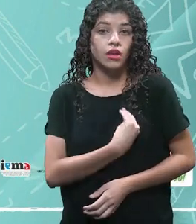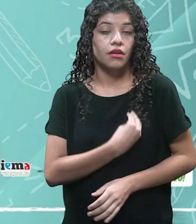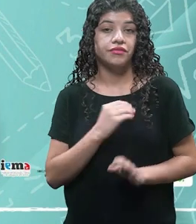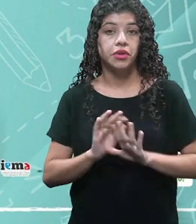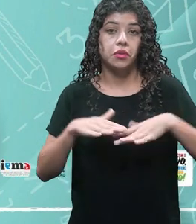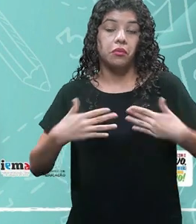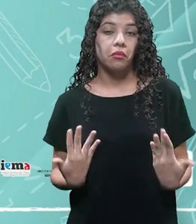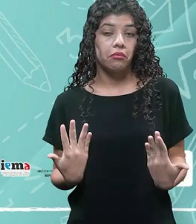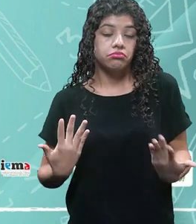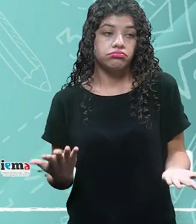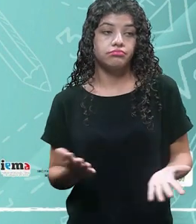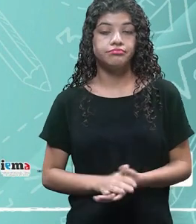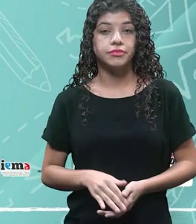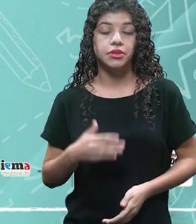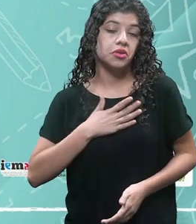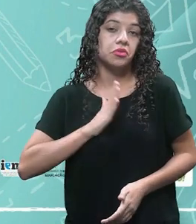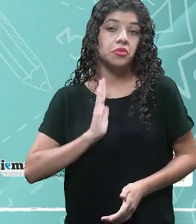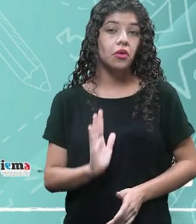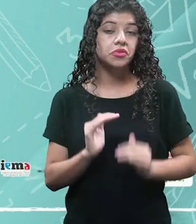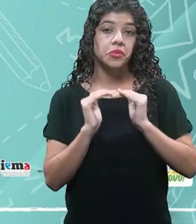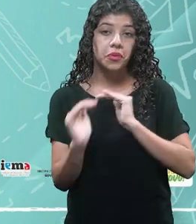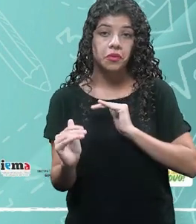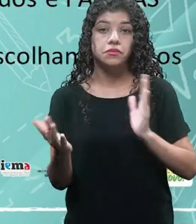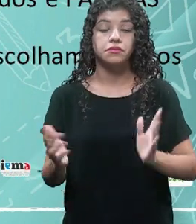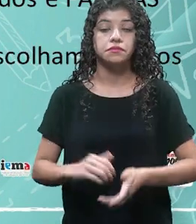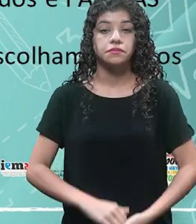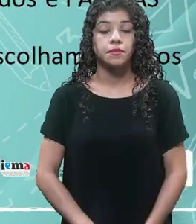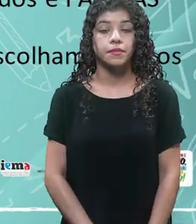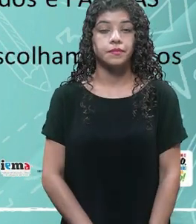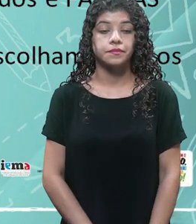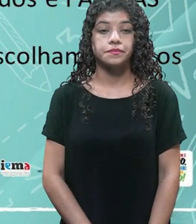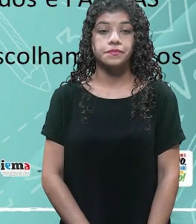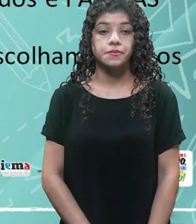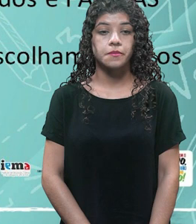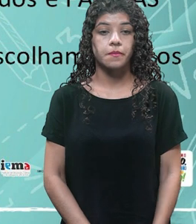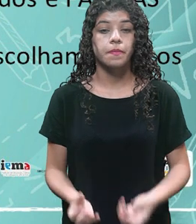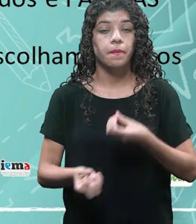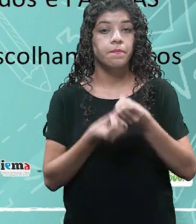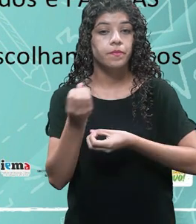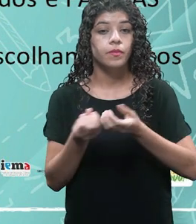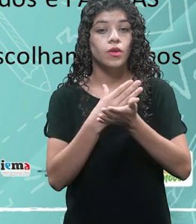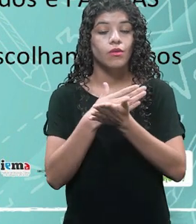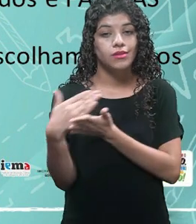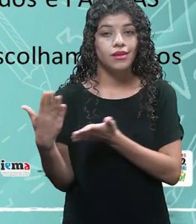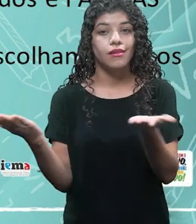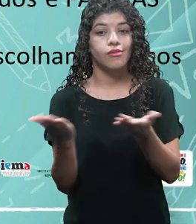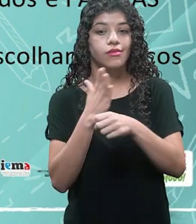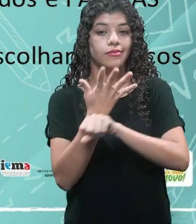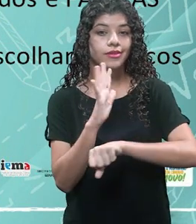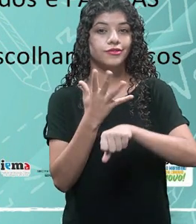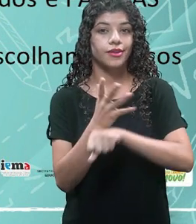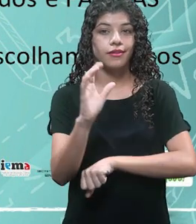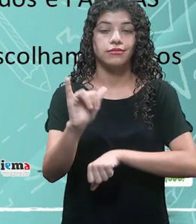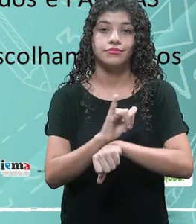vida ou com quem você conhece a próxima enfim né você tem aí argumentos como começar a praticar essa